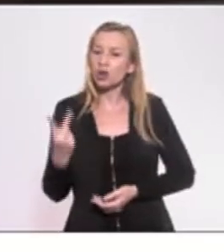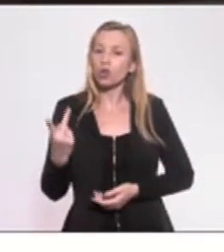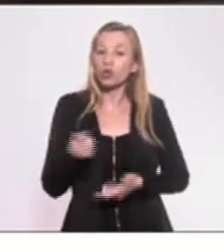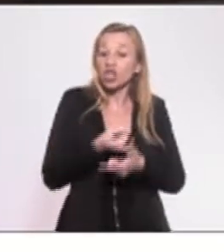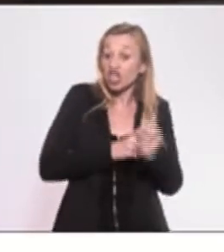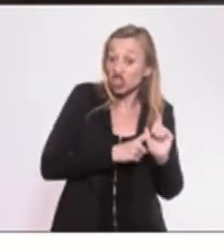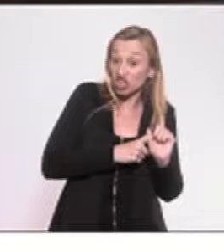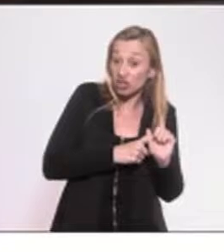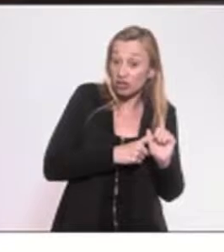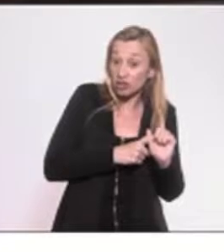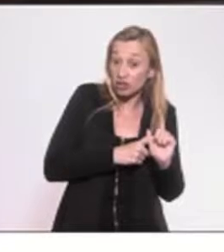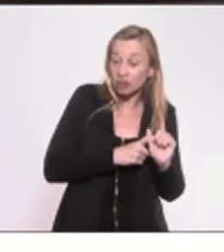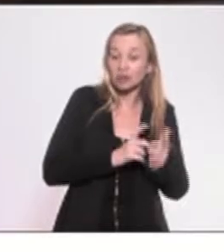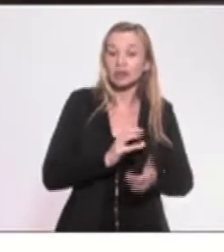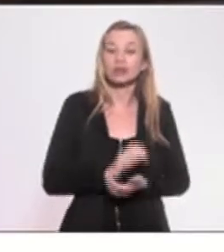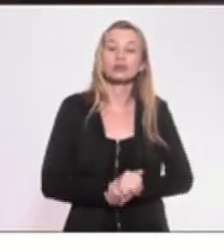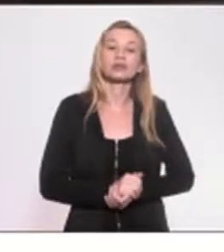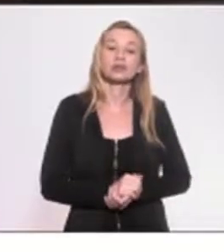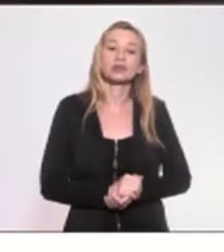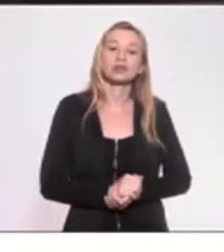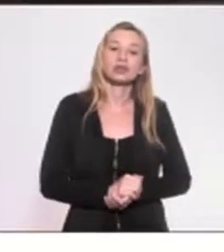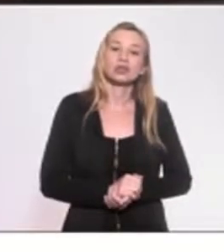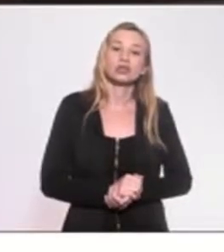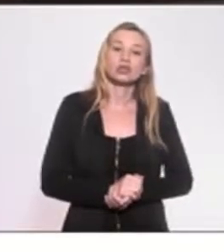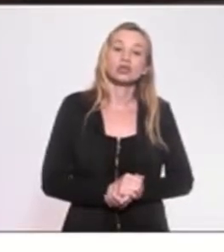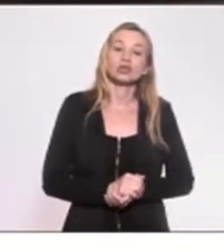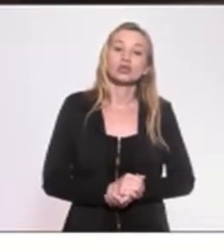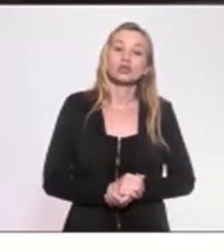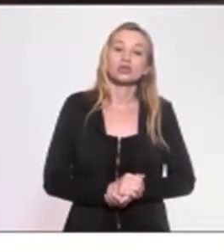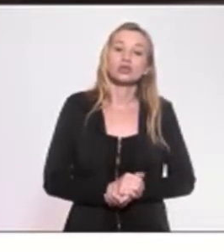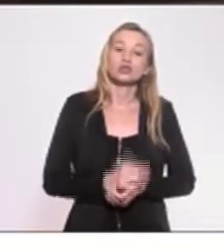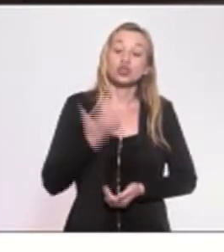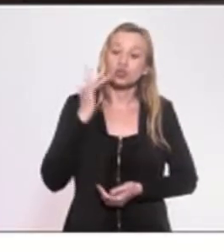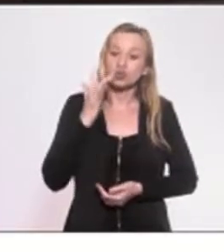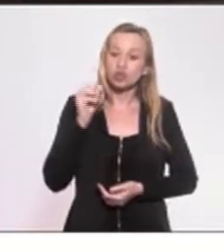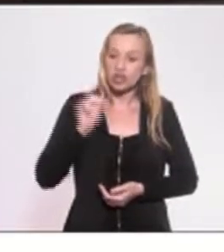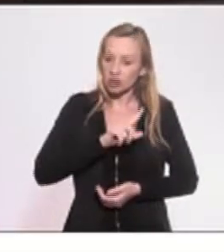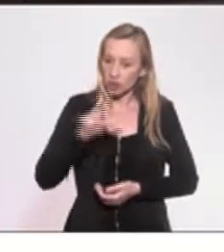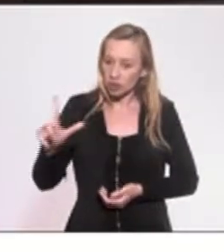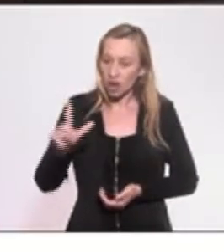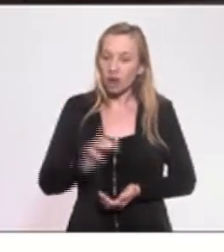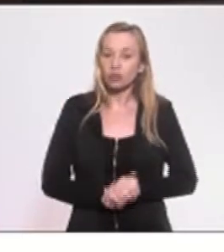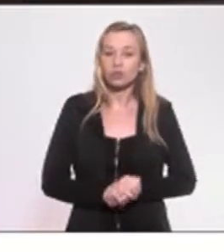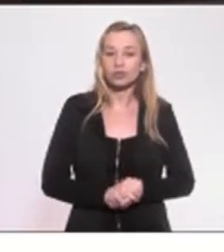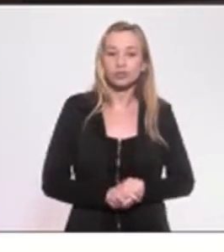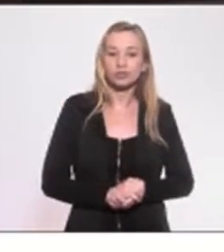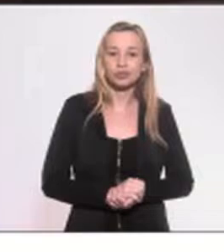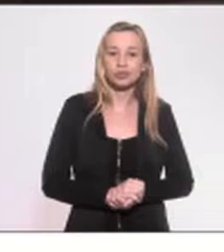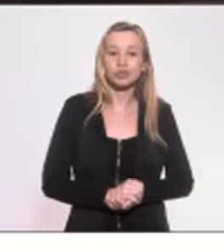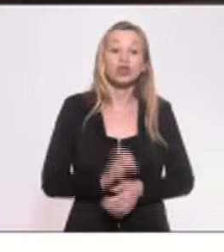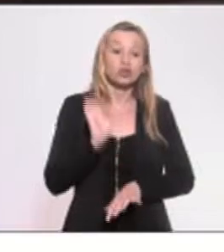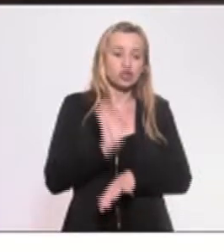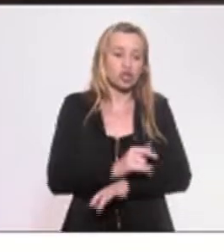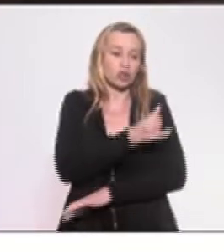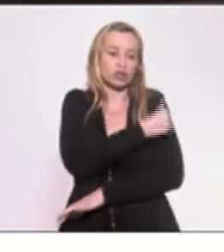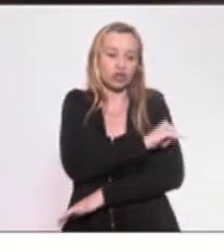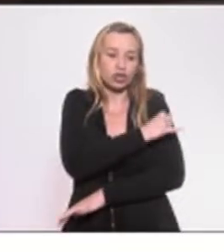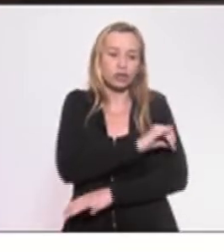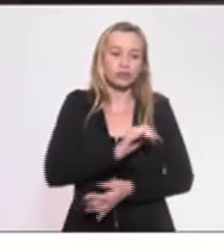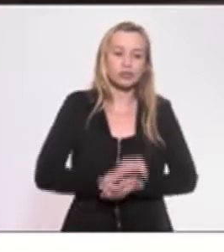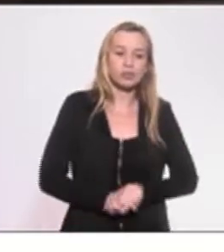dívida consolidada líquida, o Tesouro Nacional esbulhou o Estado do Rio de